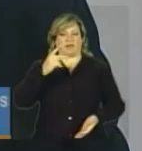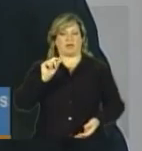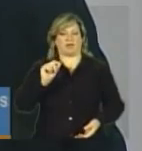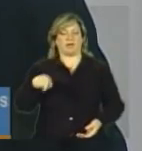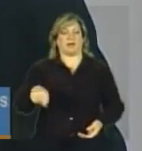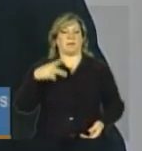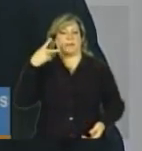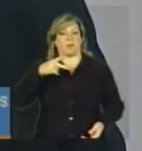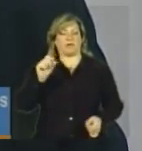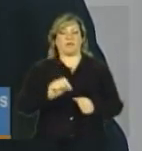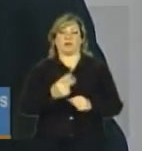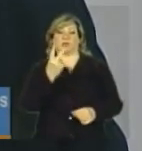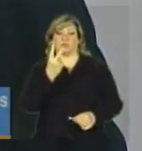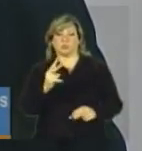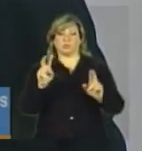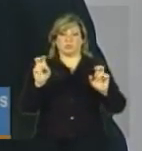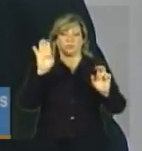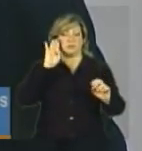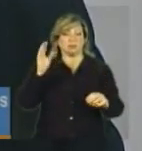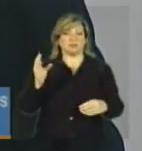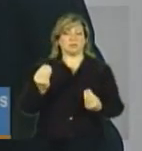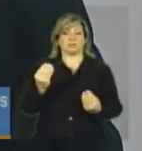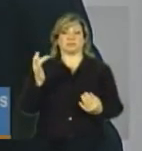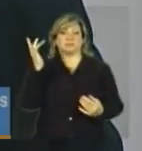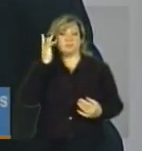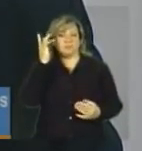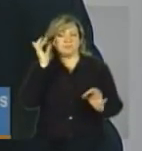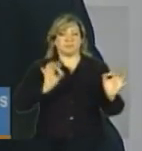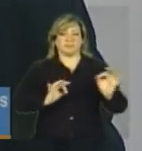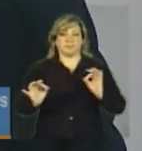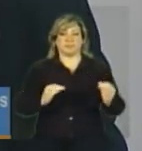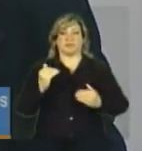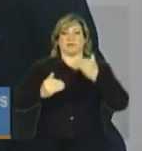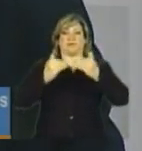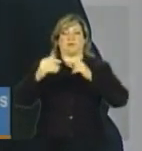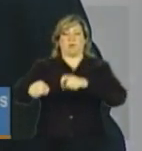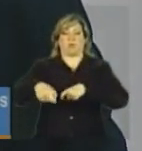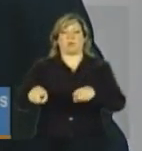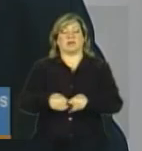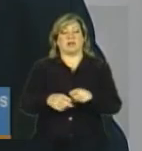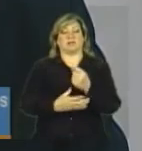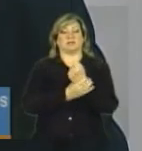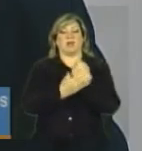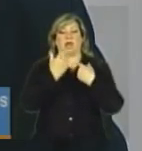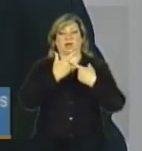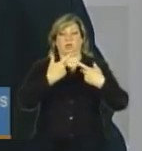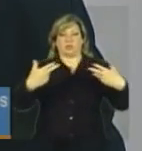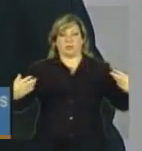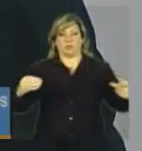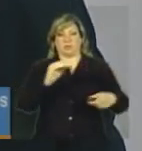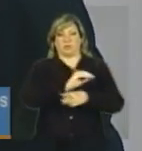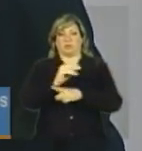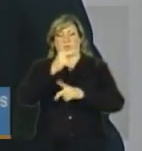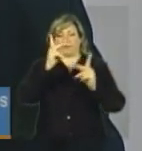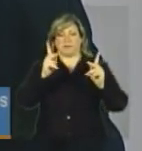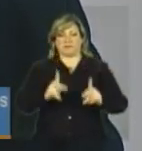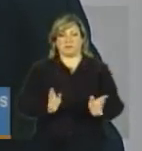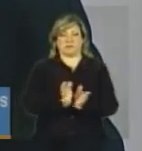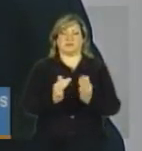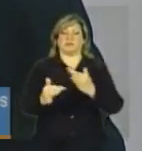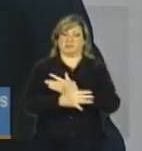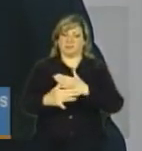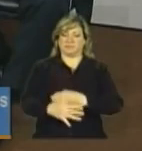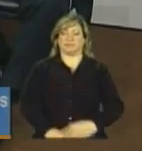tocar duas pontas tão estratégicas pro desenvolvimento tanto rural quanto para a segurança alimentar ncional das pessoas na área